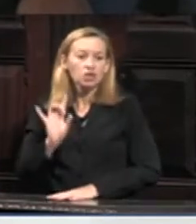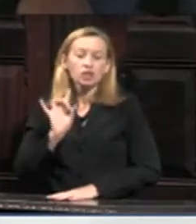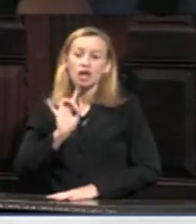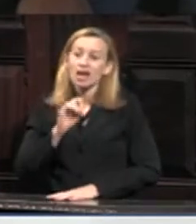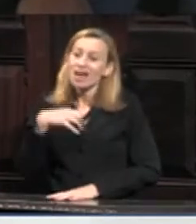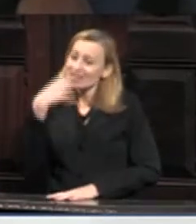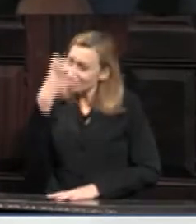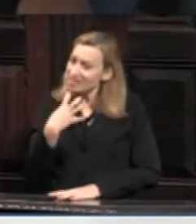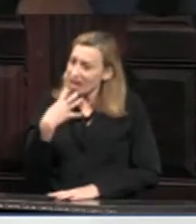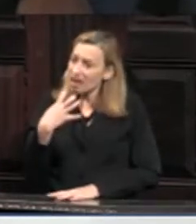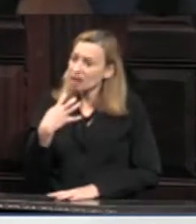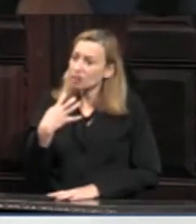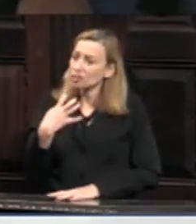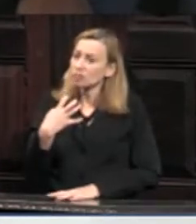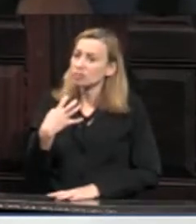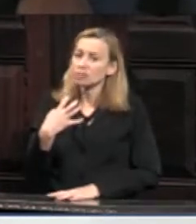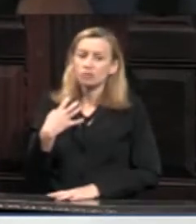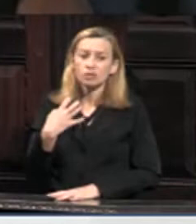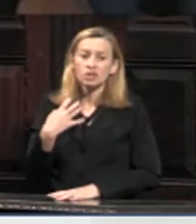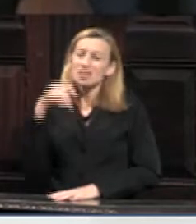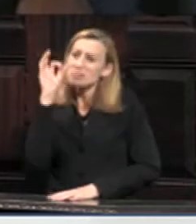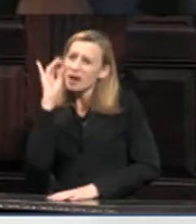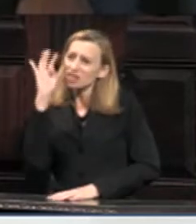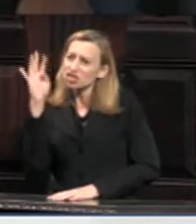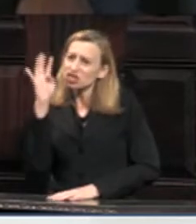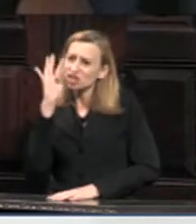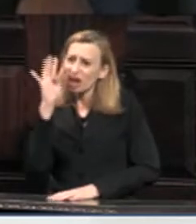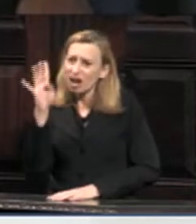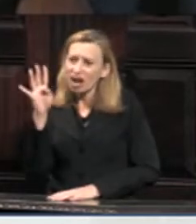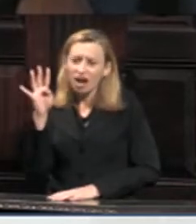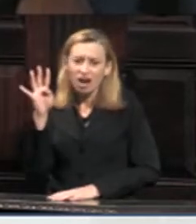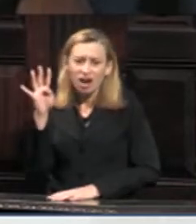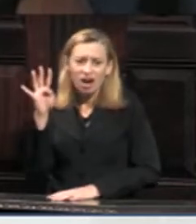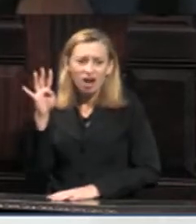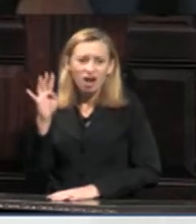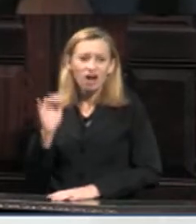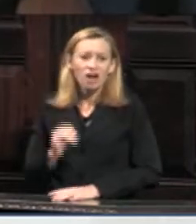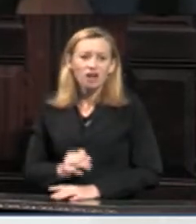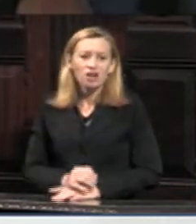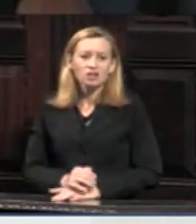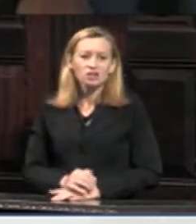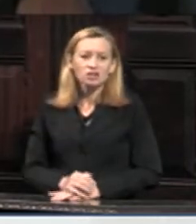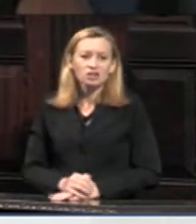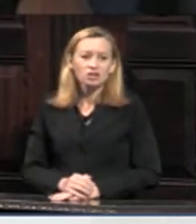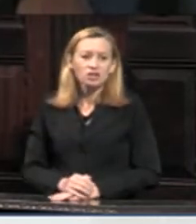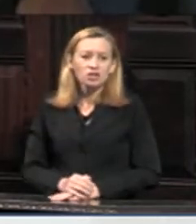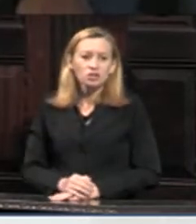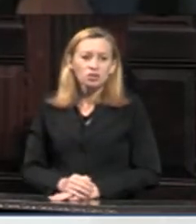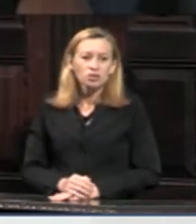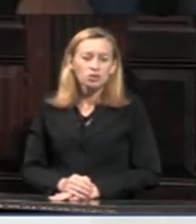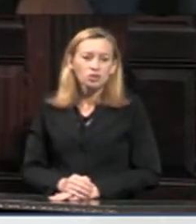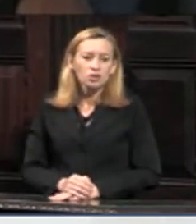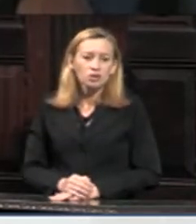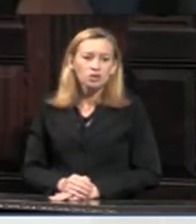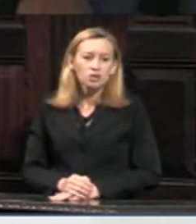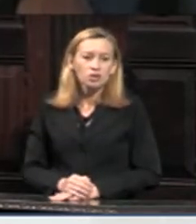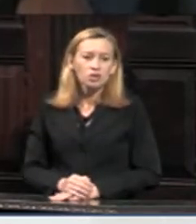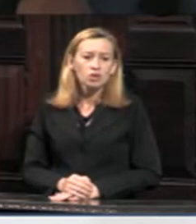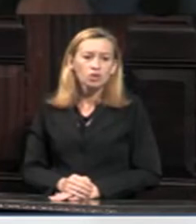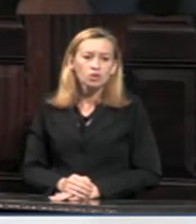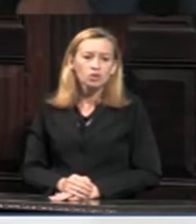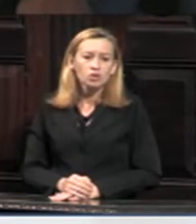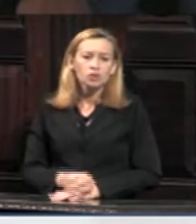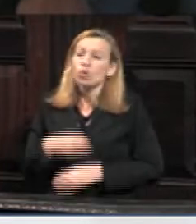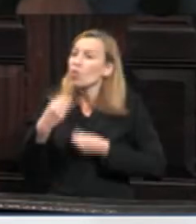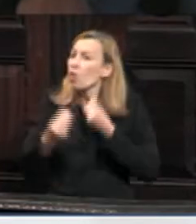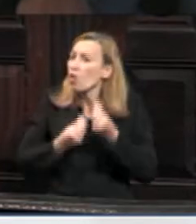grave imaginar que setores da polícia entraram numa universidade federal, o que não pode, como o